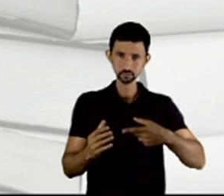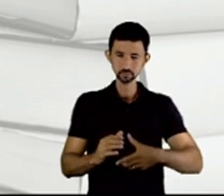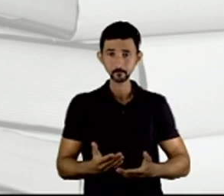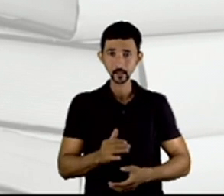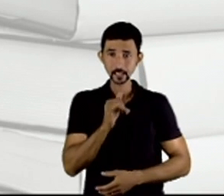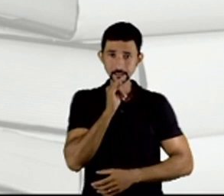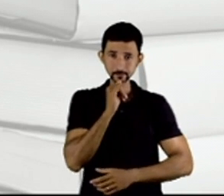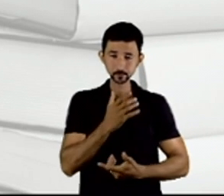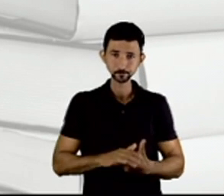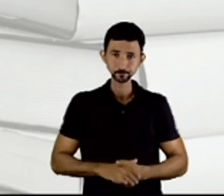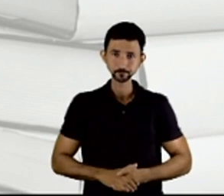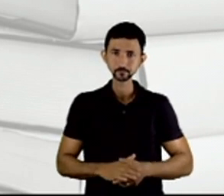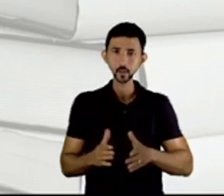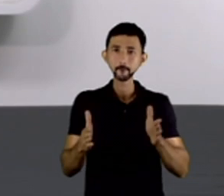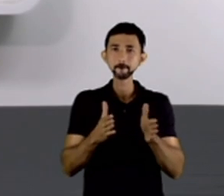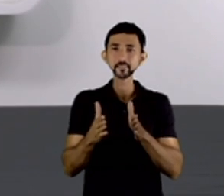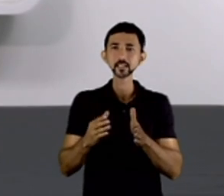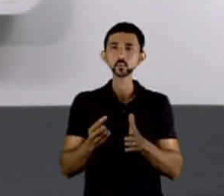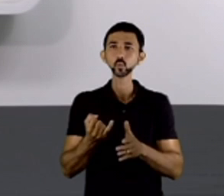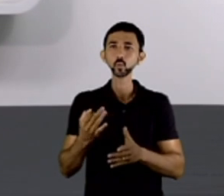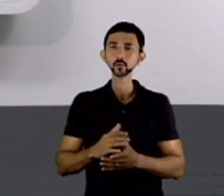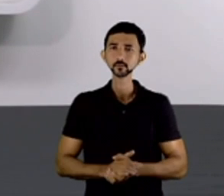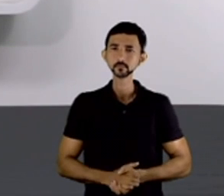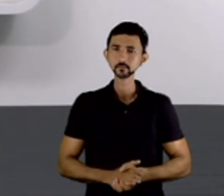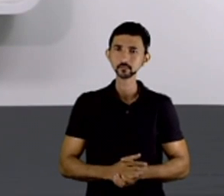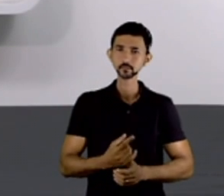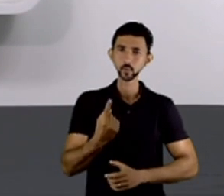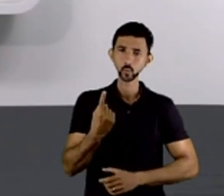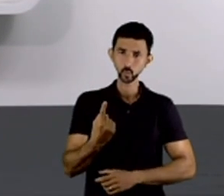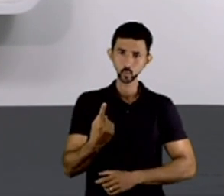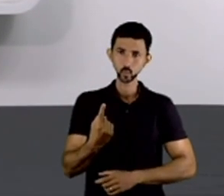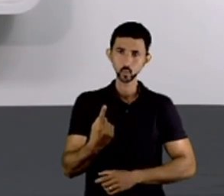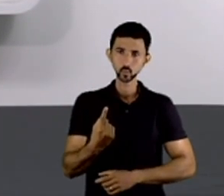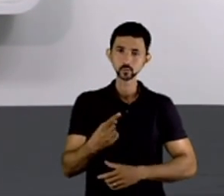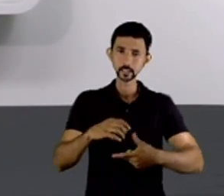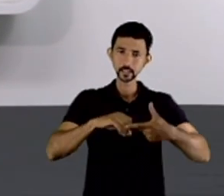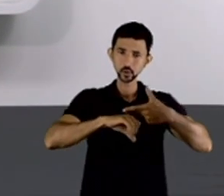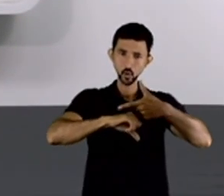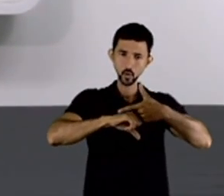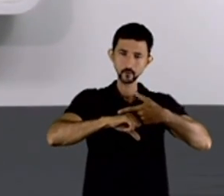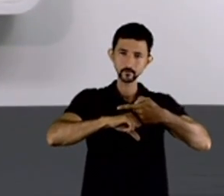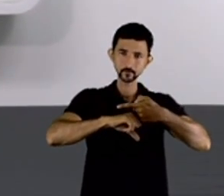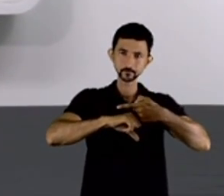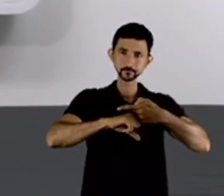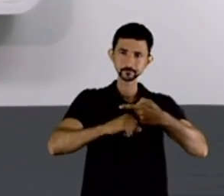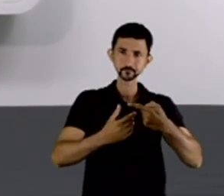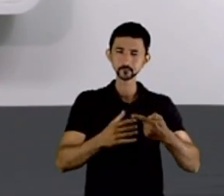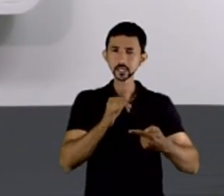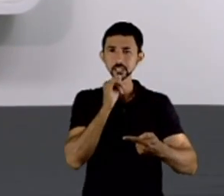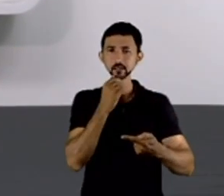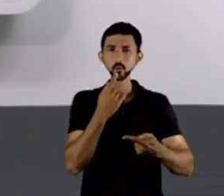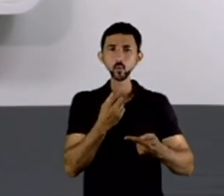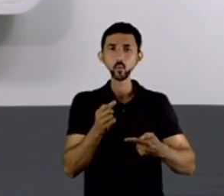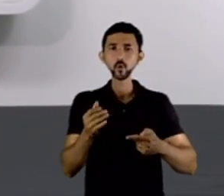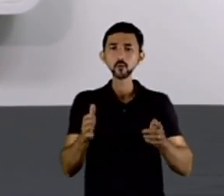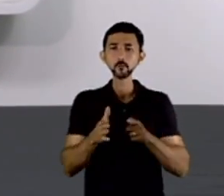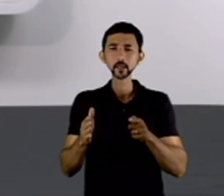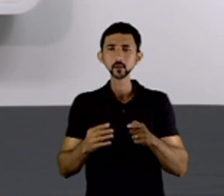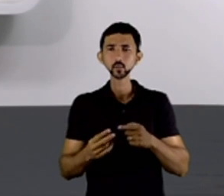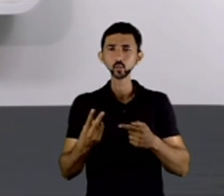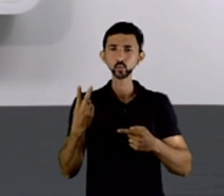fração. Quantos períodos tem? 1. Então tem um 9 no denominador. Quantos períodos